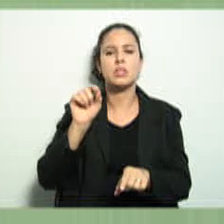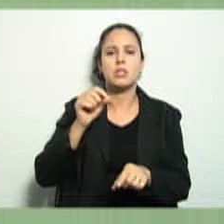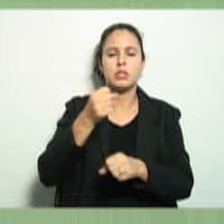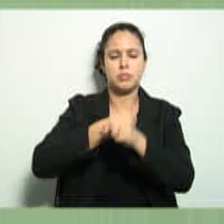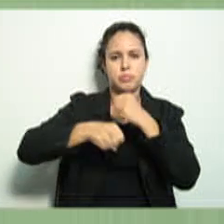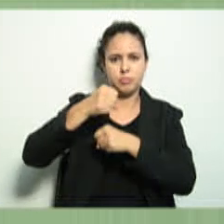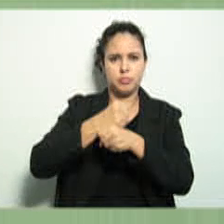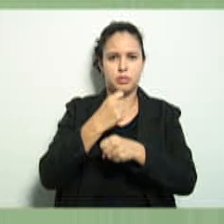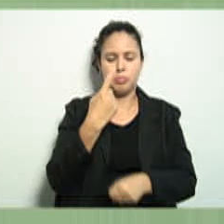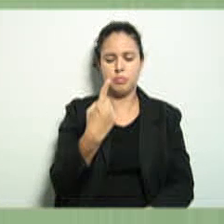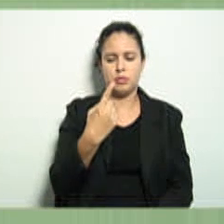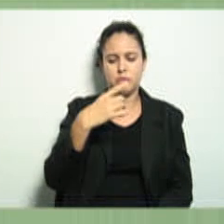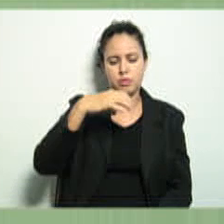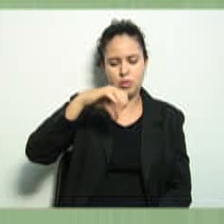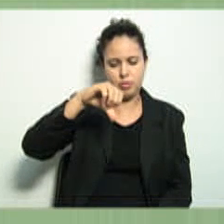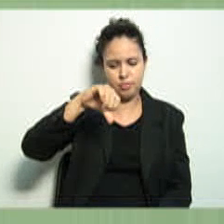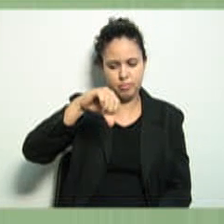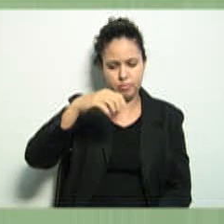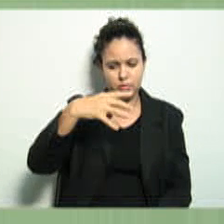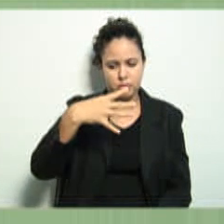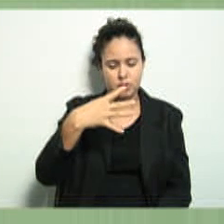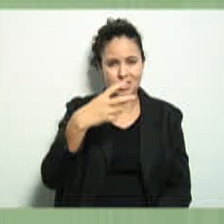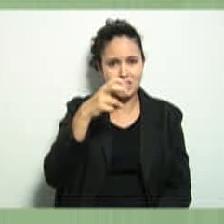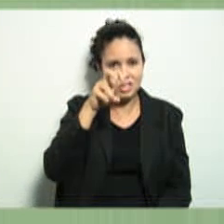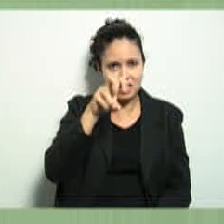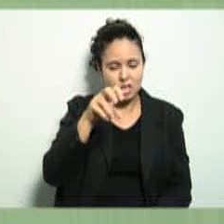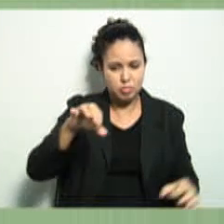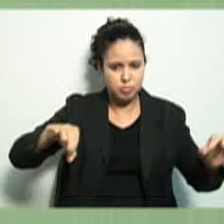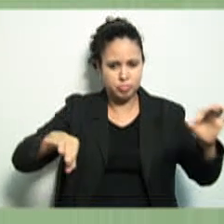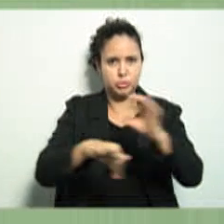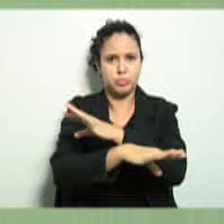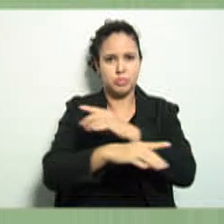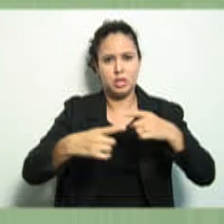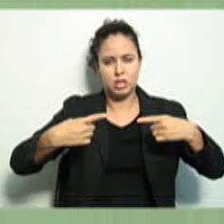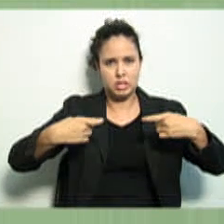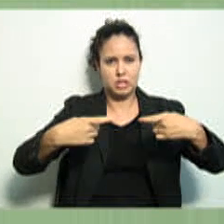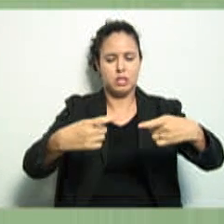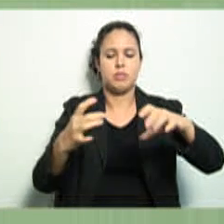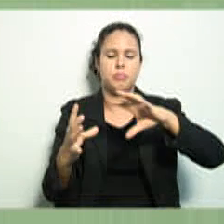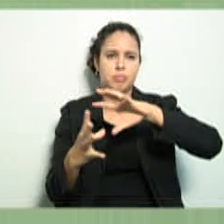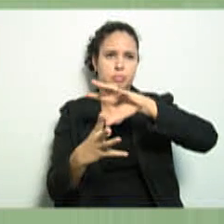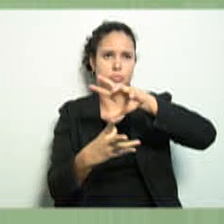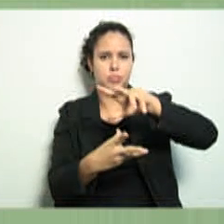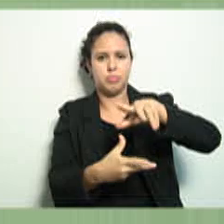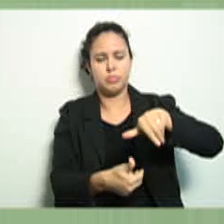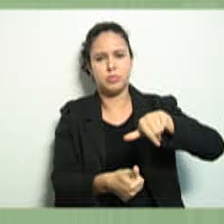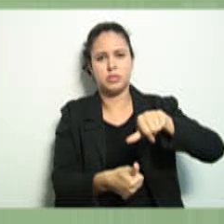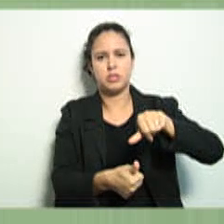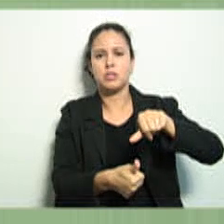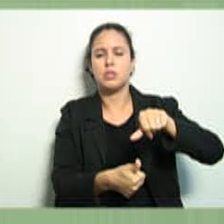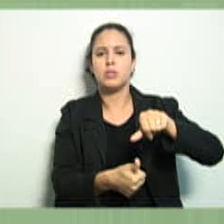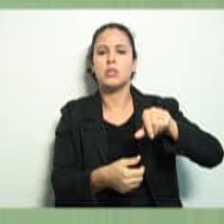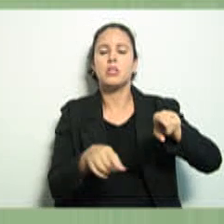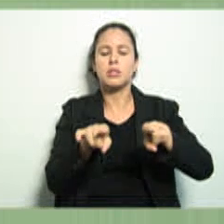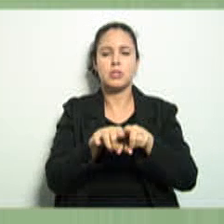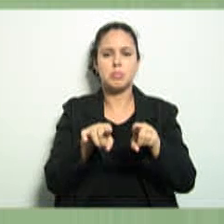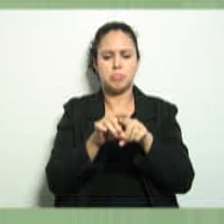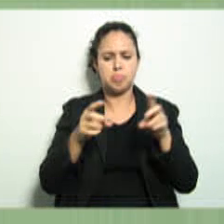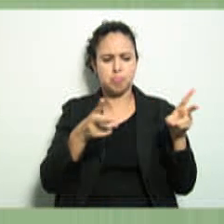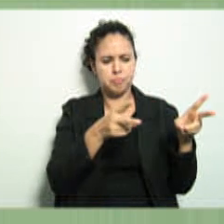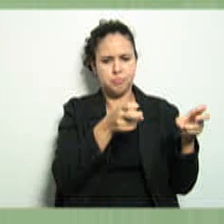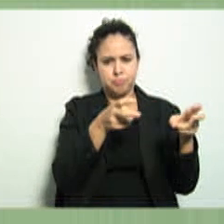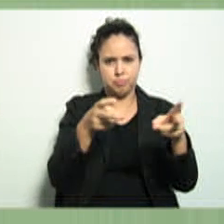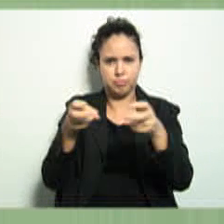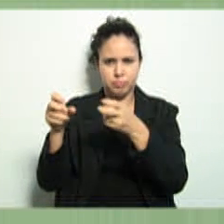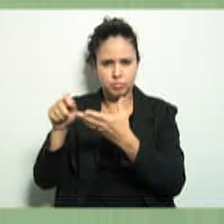de borracha brasileira. O declínio vai até a década de 60. Entretanto,